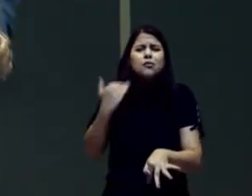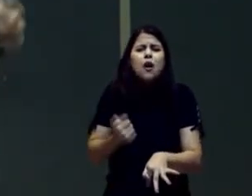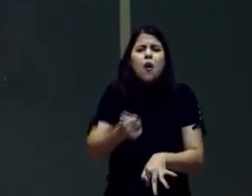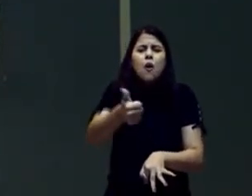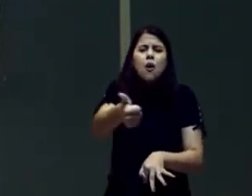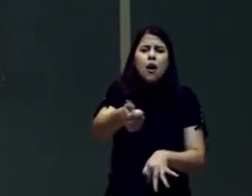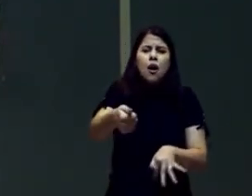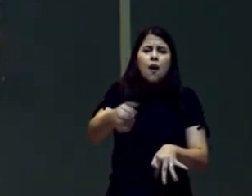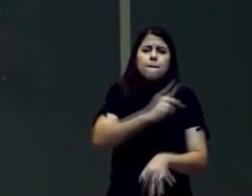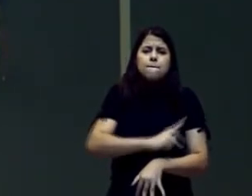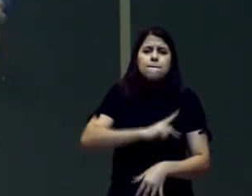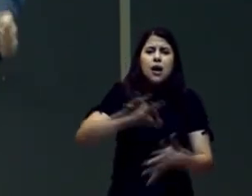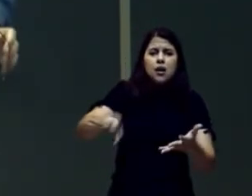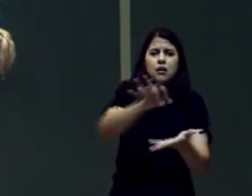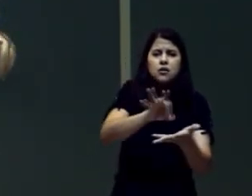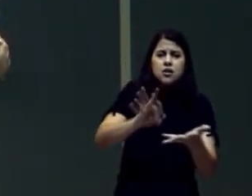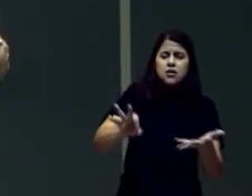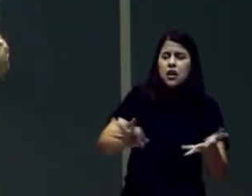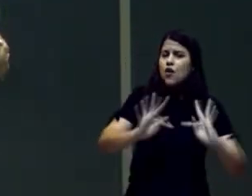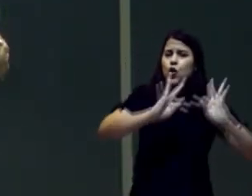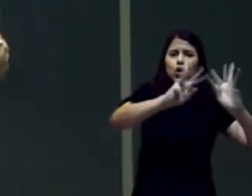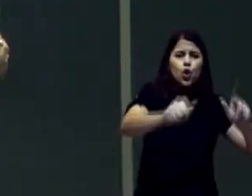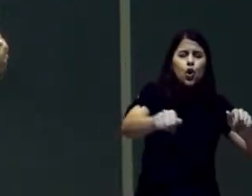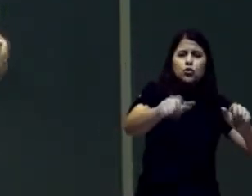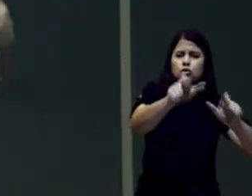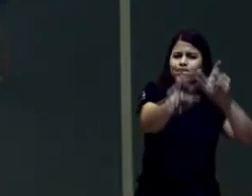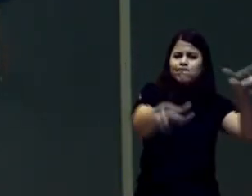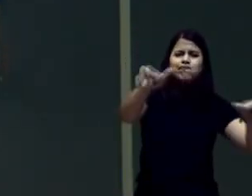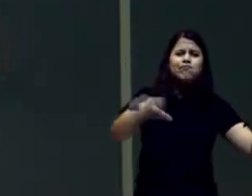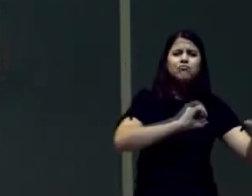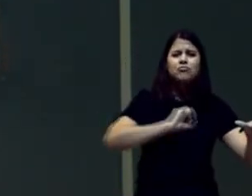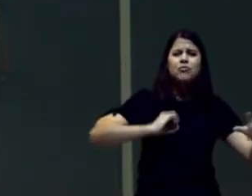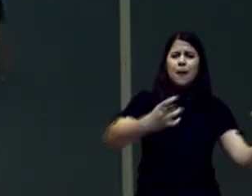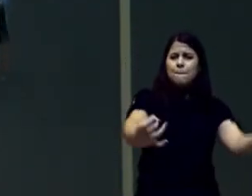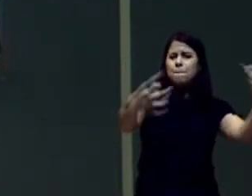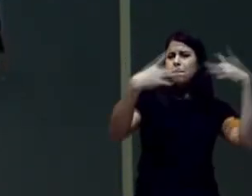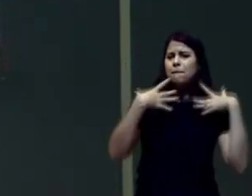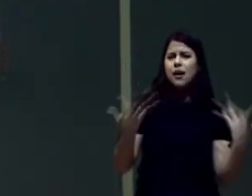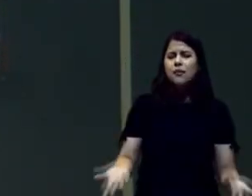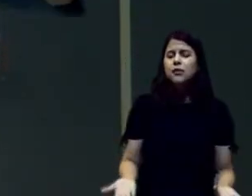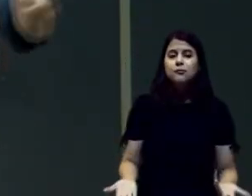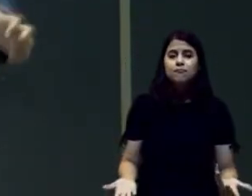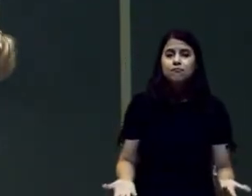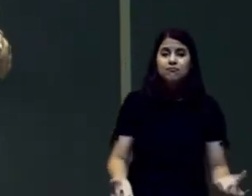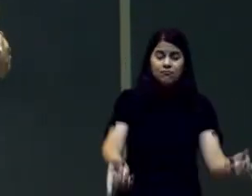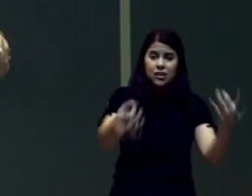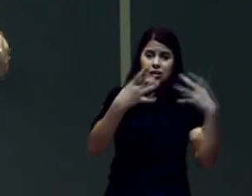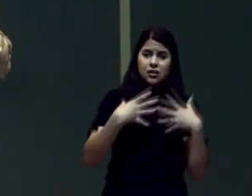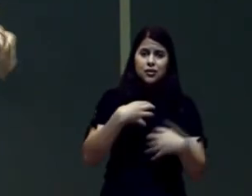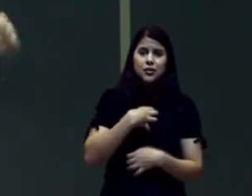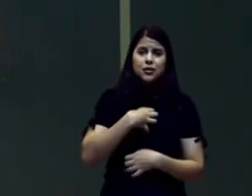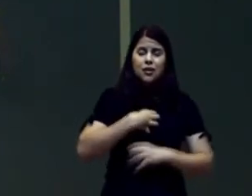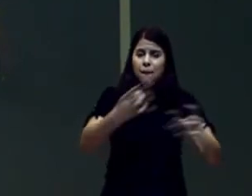Timóteo dizendo: todos na Ásia me abandonaram. Isso aqui não é somente um sentimento de um homem que está